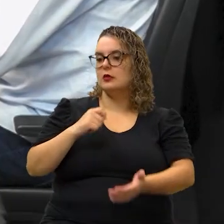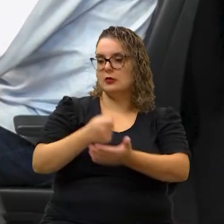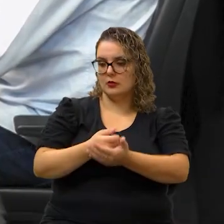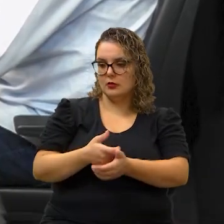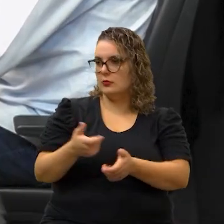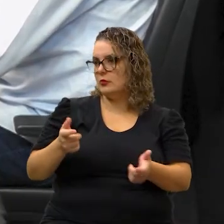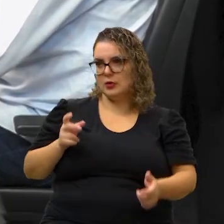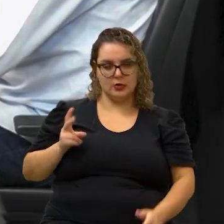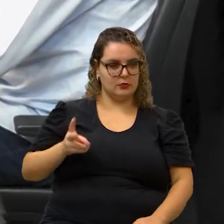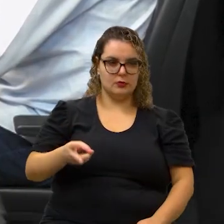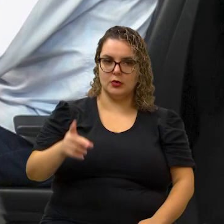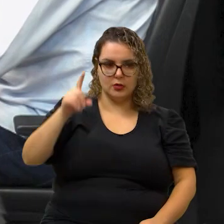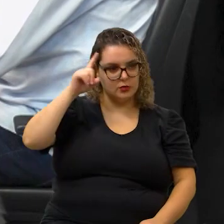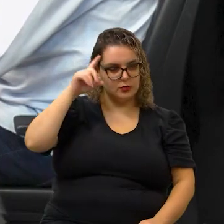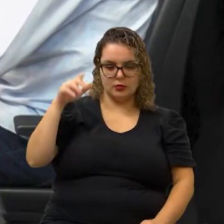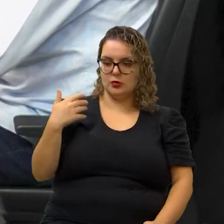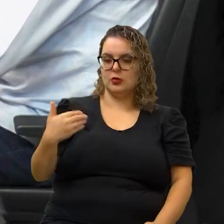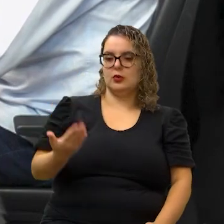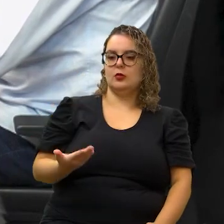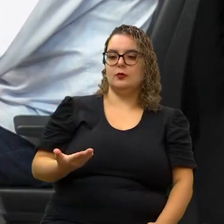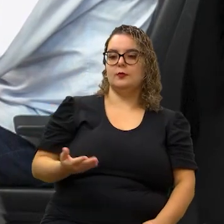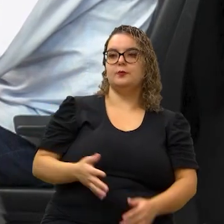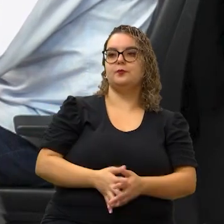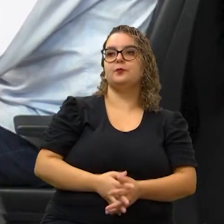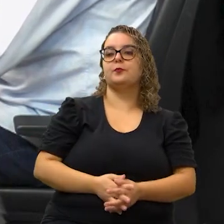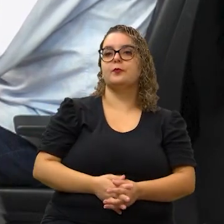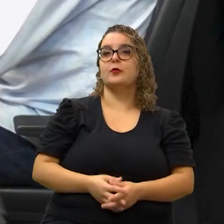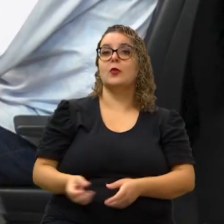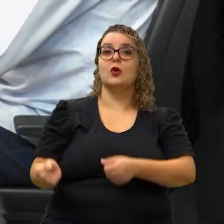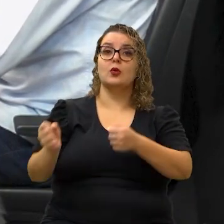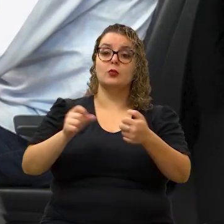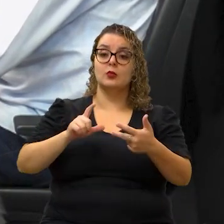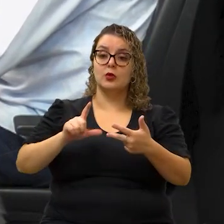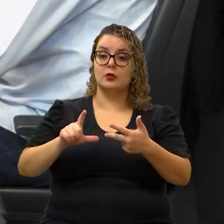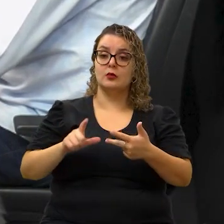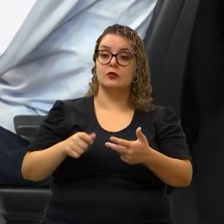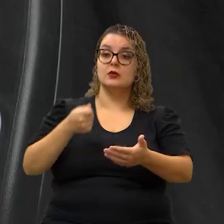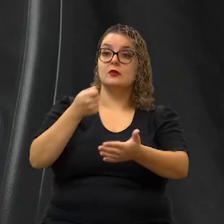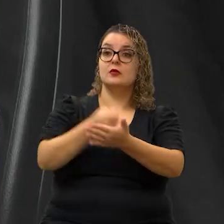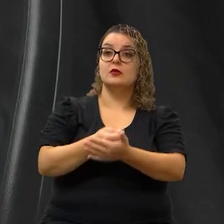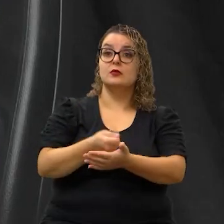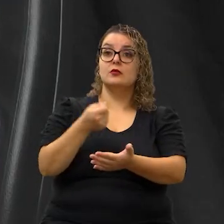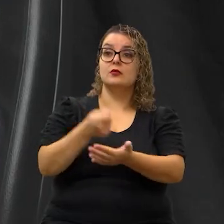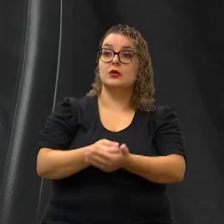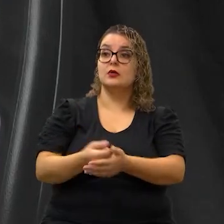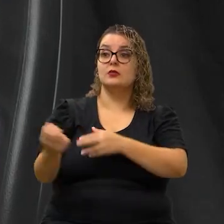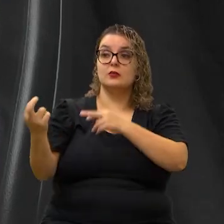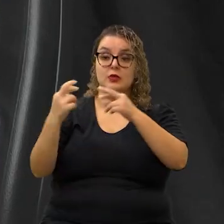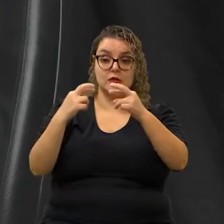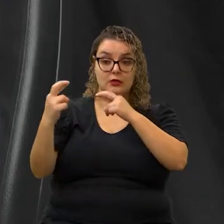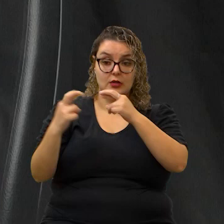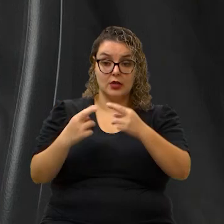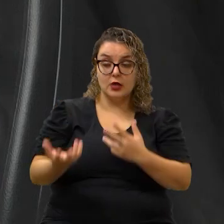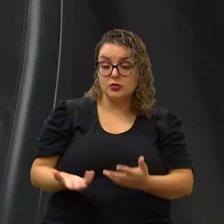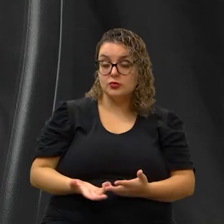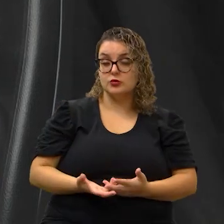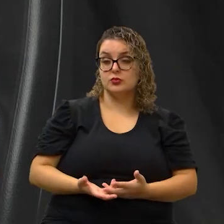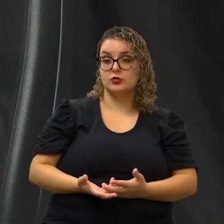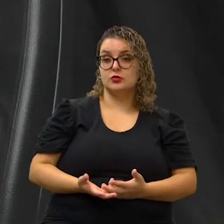uma cobrança também permanente, diária, né? O poder legislativo você cobra, você